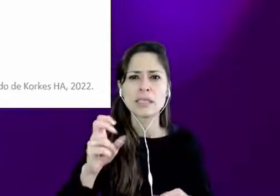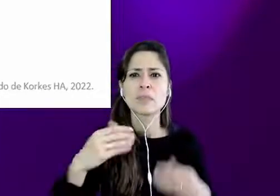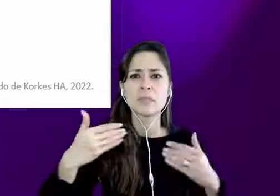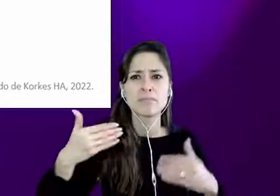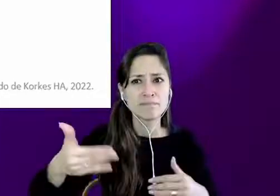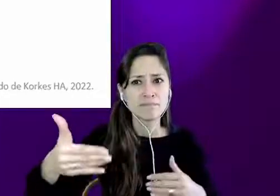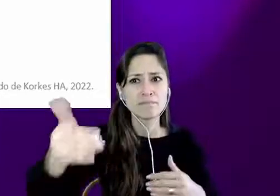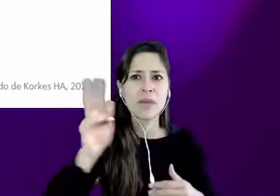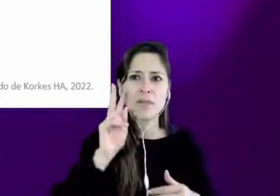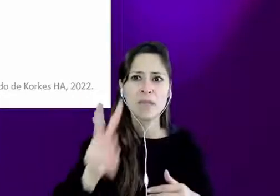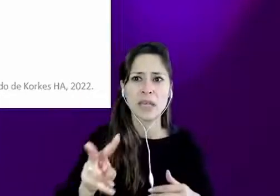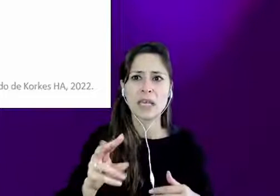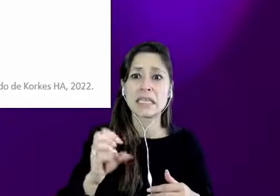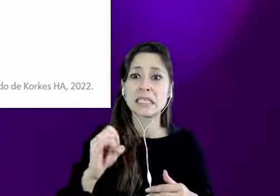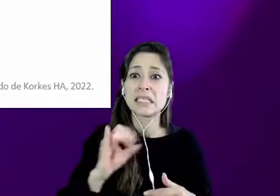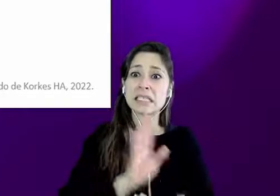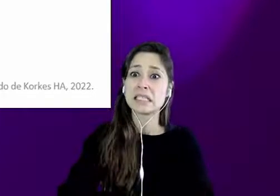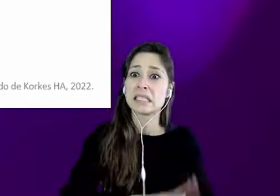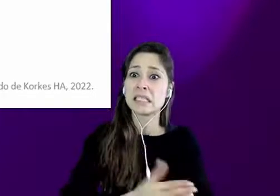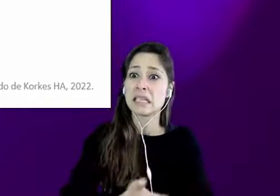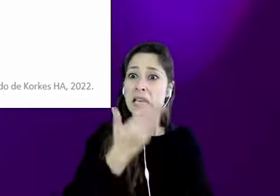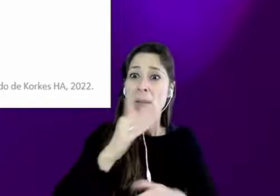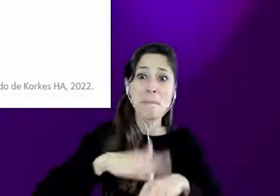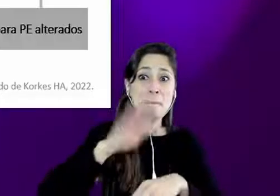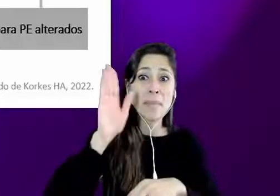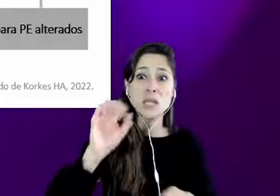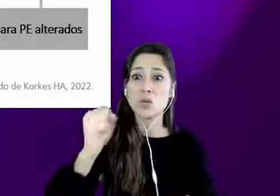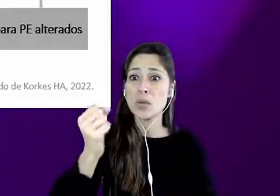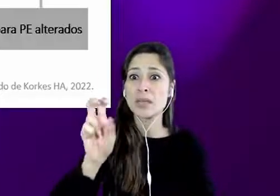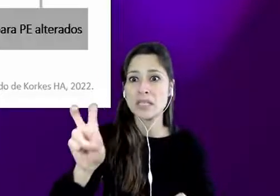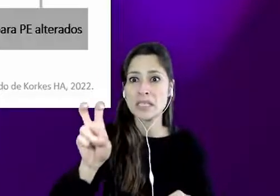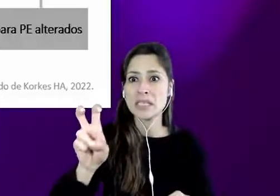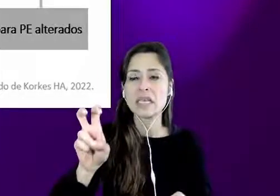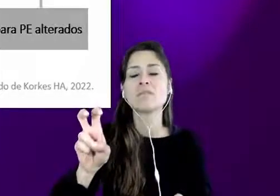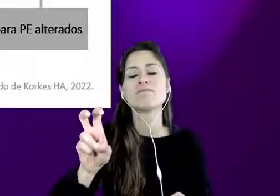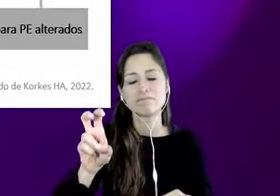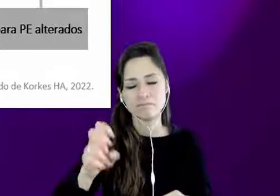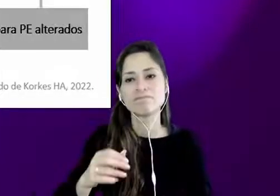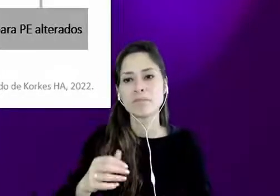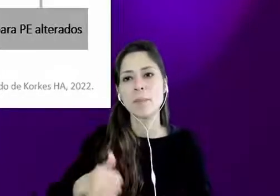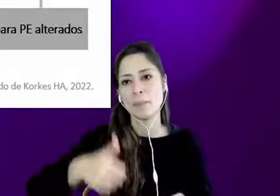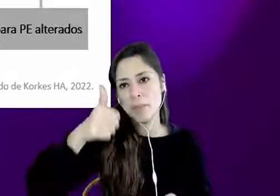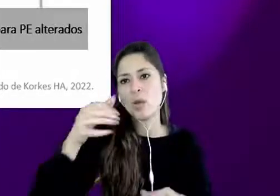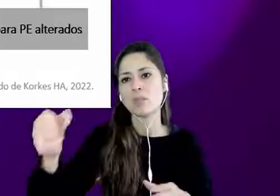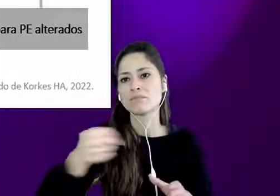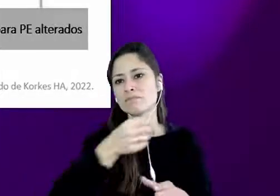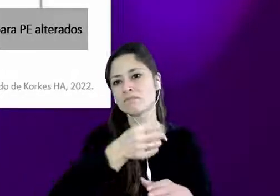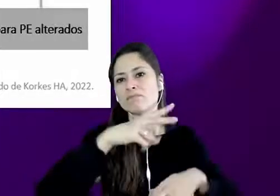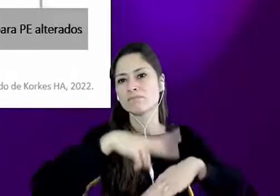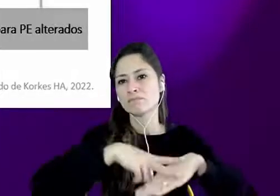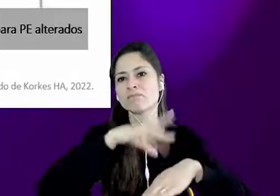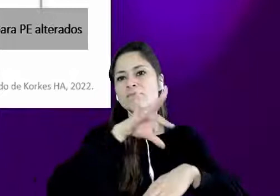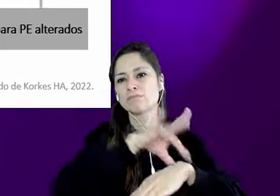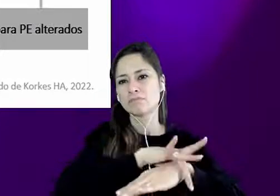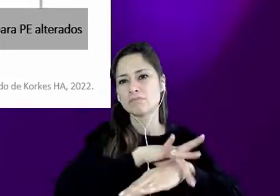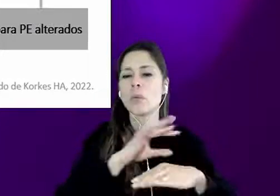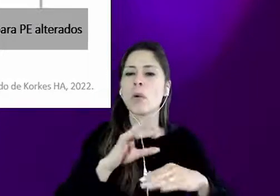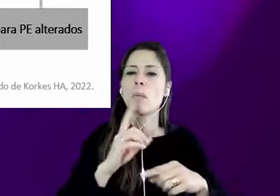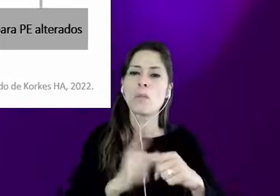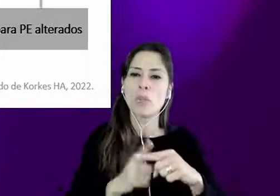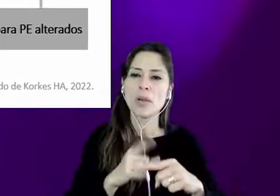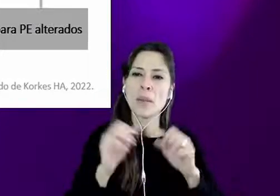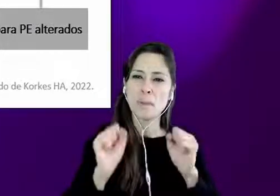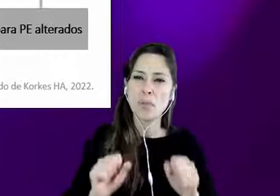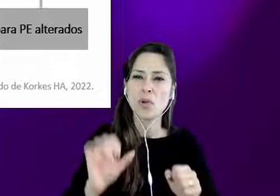derem elevadas, acima de 85, nesses valores, a ideia é que a gente interne essas mulheres, porque aí eu tenho uma pré-eclâmpsia